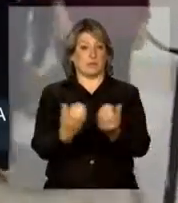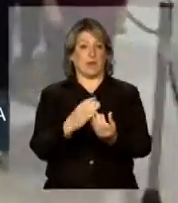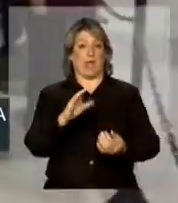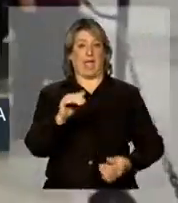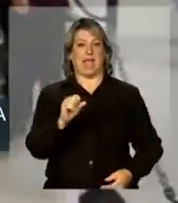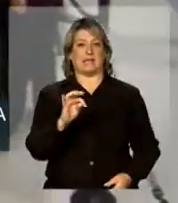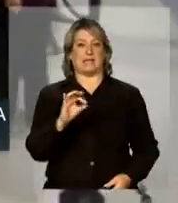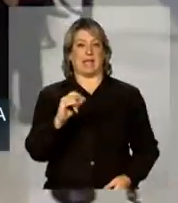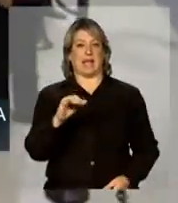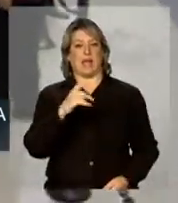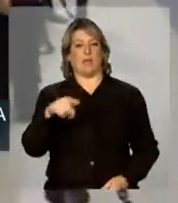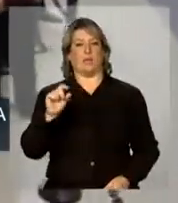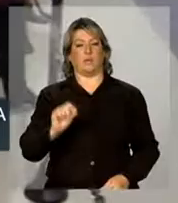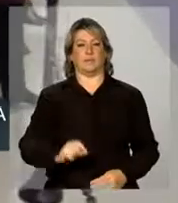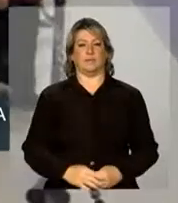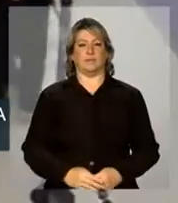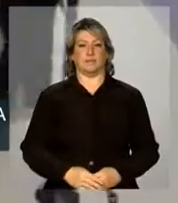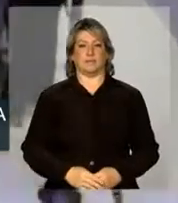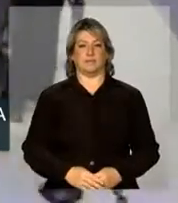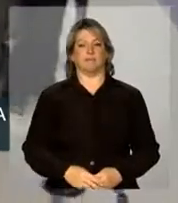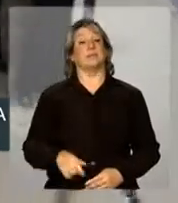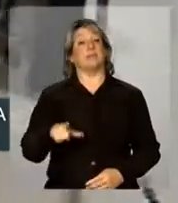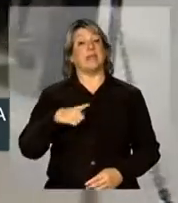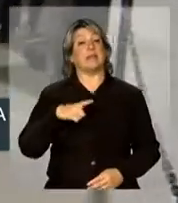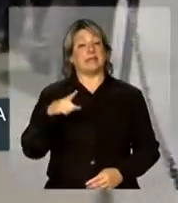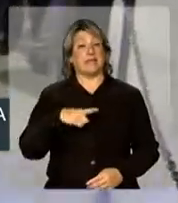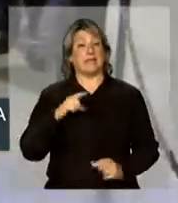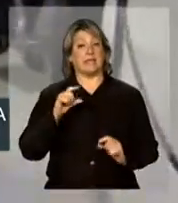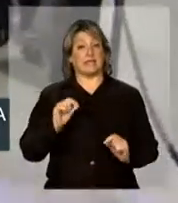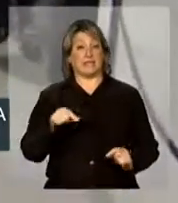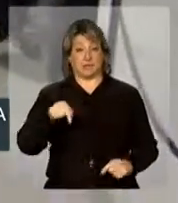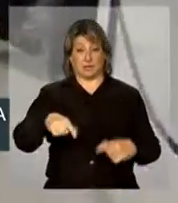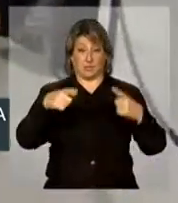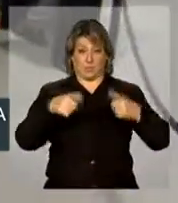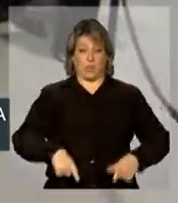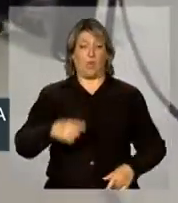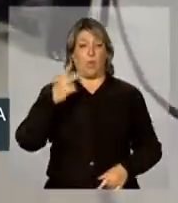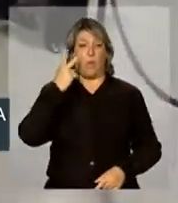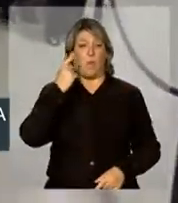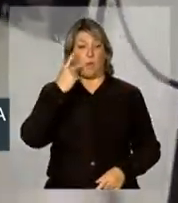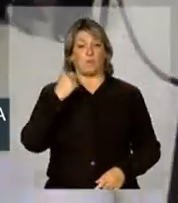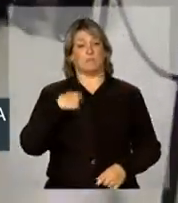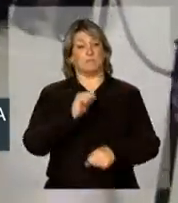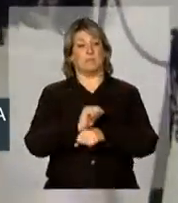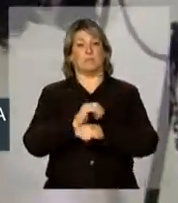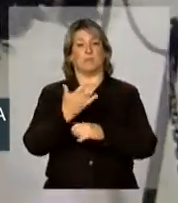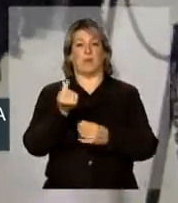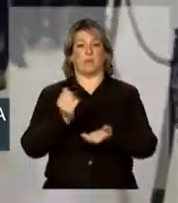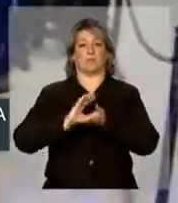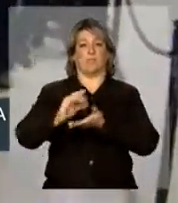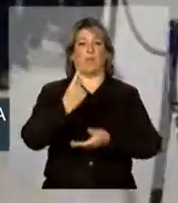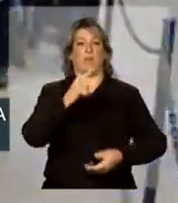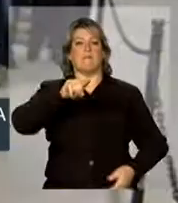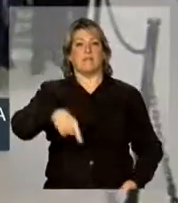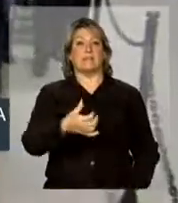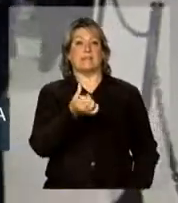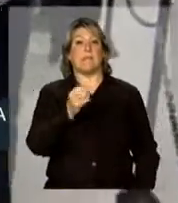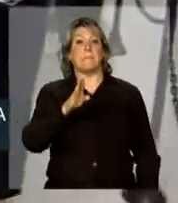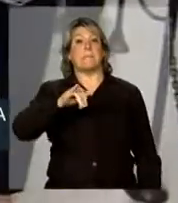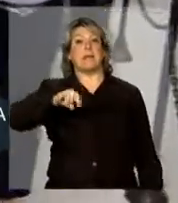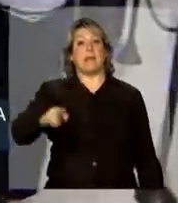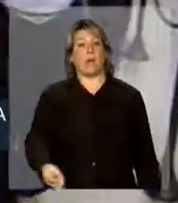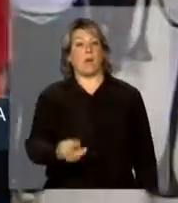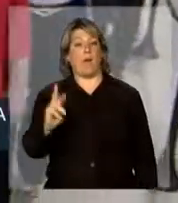do Castelão já são previstos em Fortaleza investimentos de 1,6 bilhão